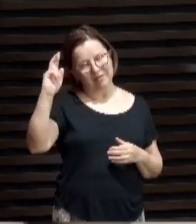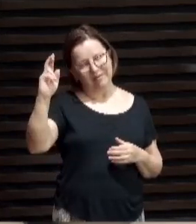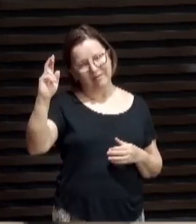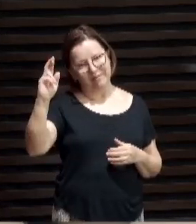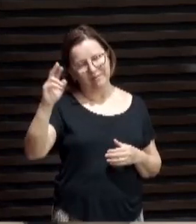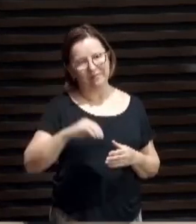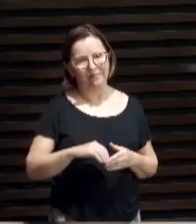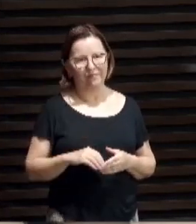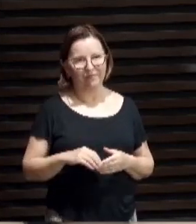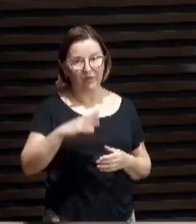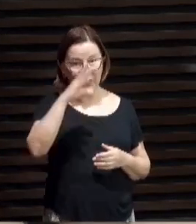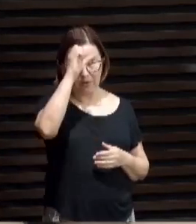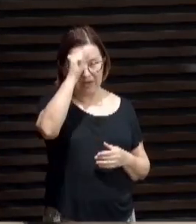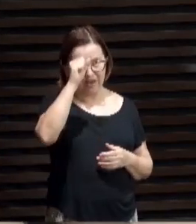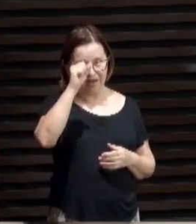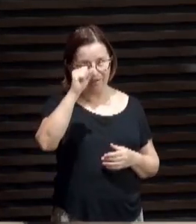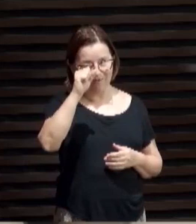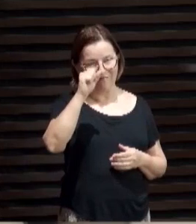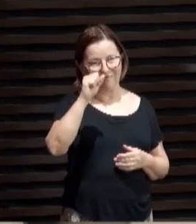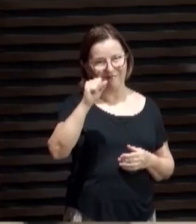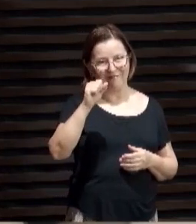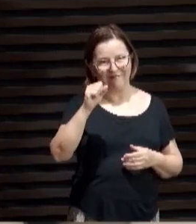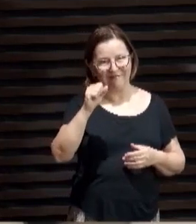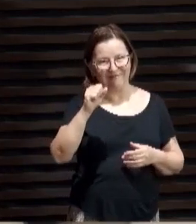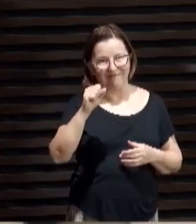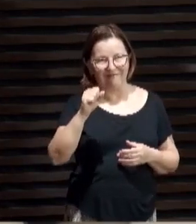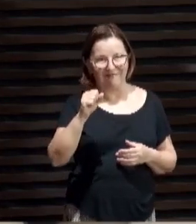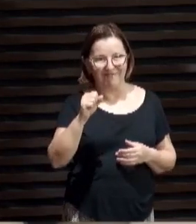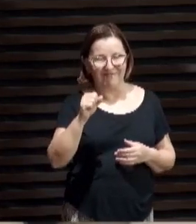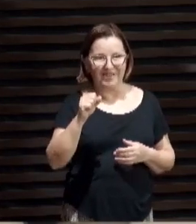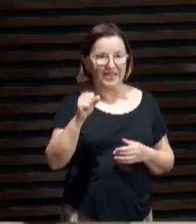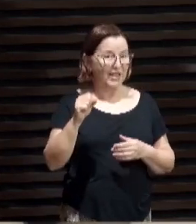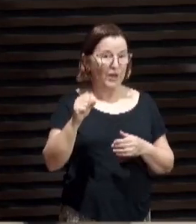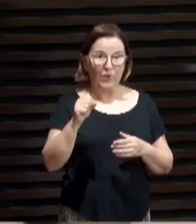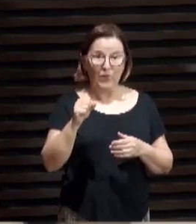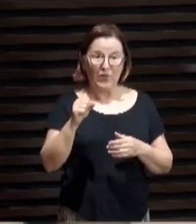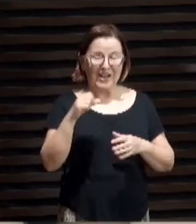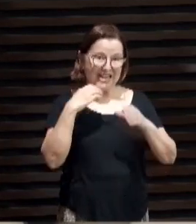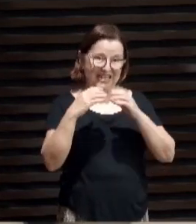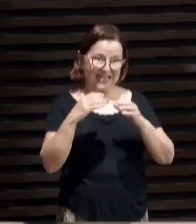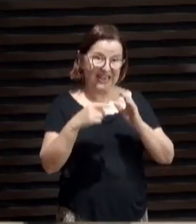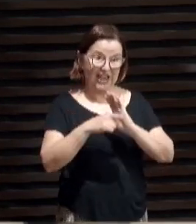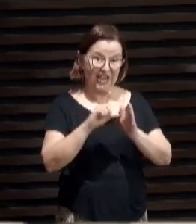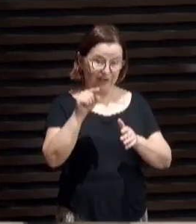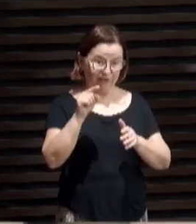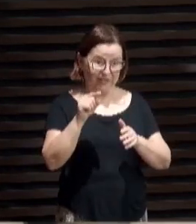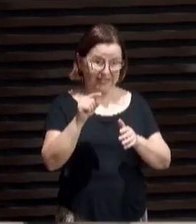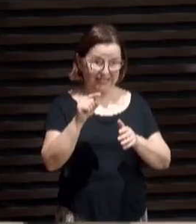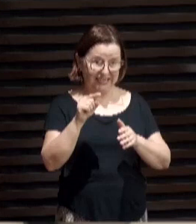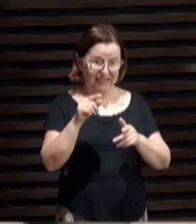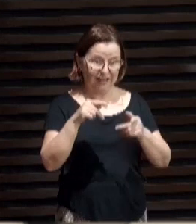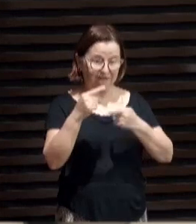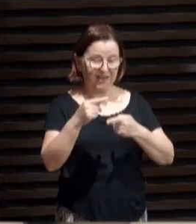O galo não cantará até que você me tenha negado 3 vezes. Pelos outros evangelhos nós sabemos